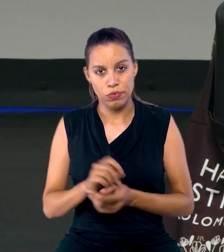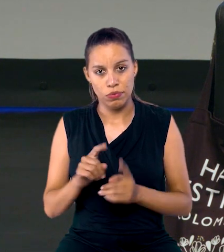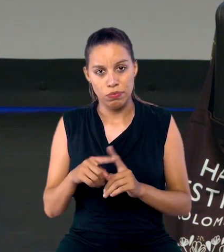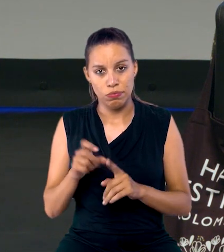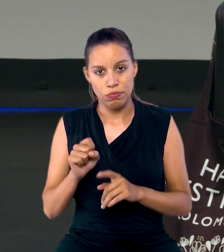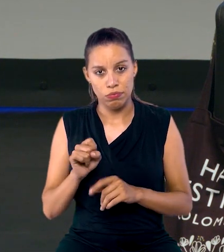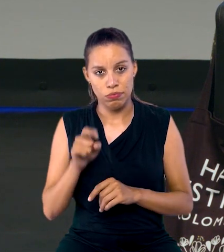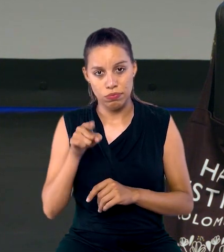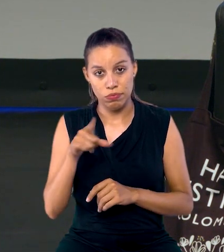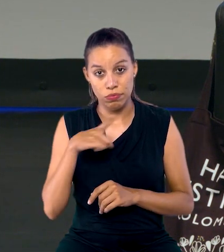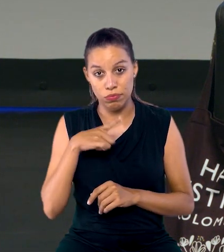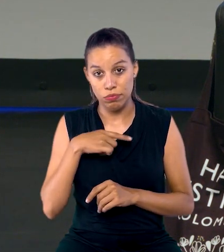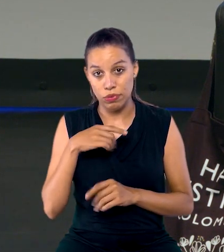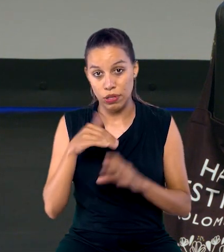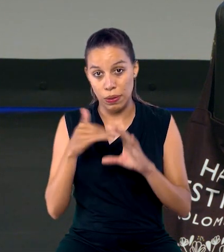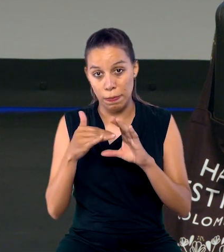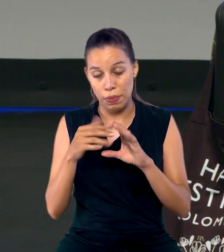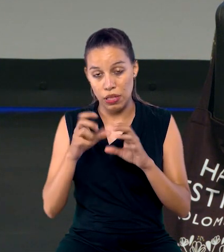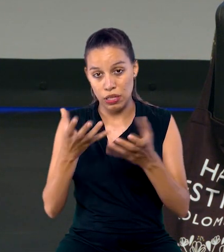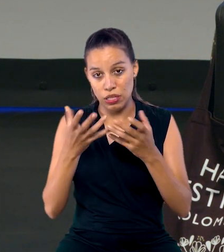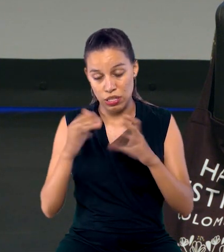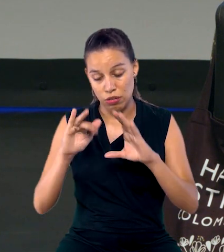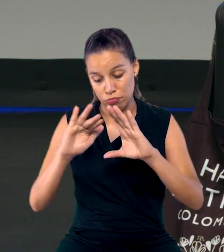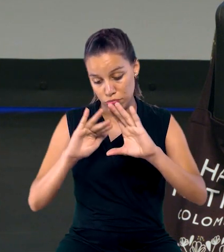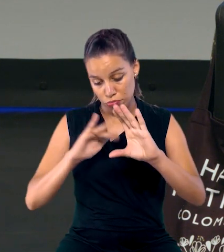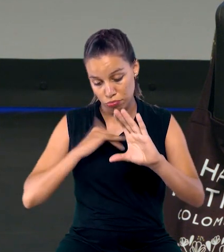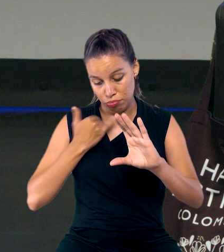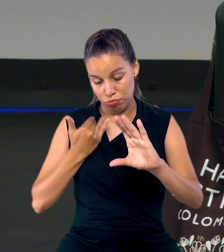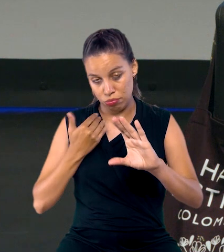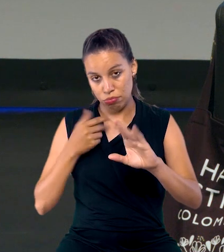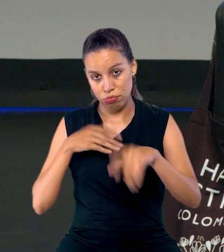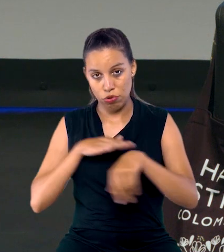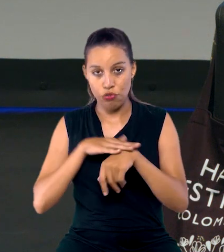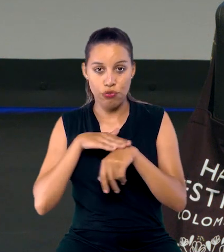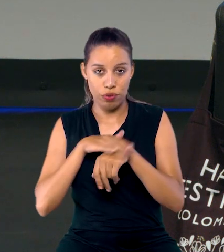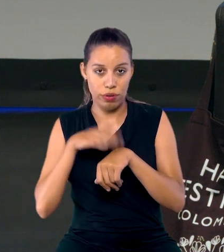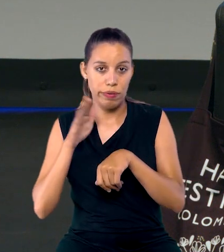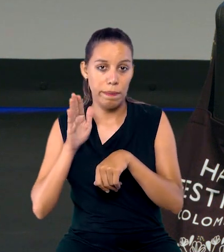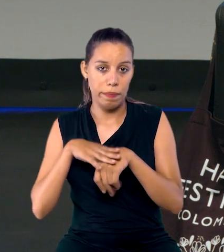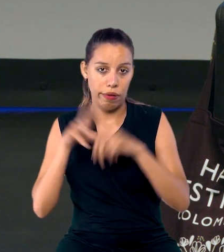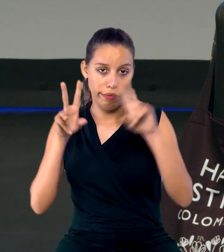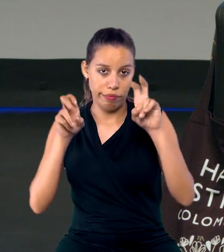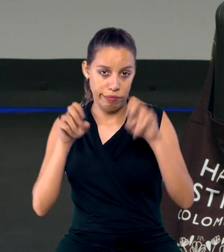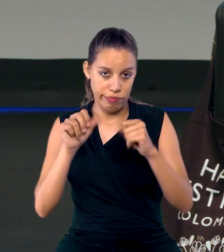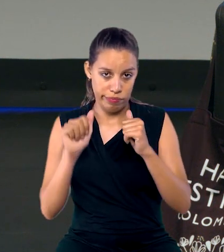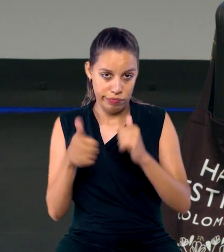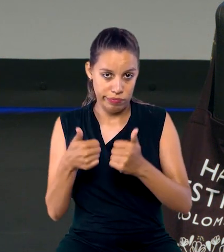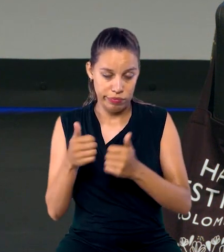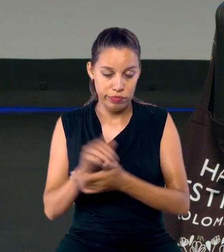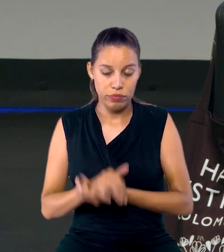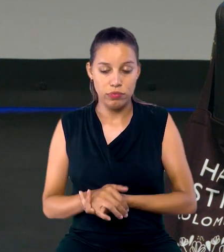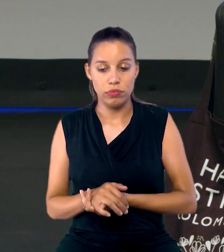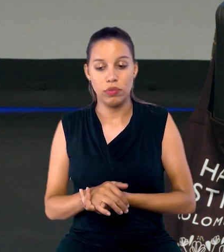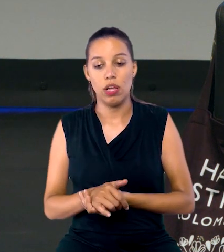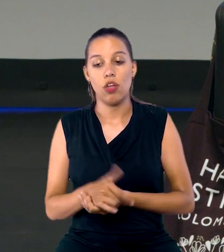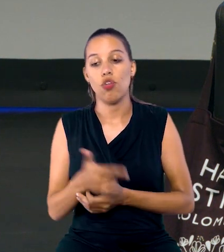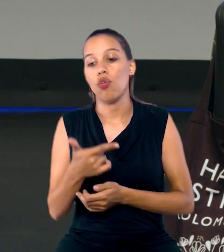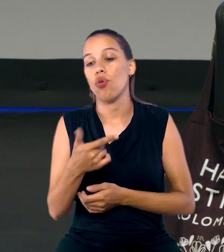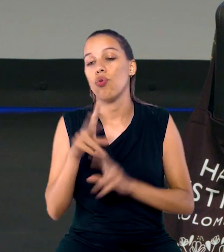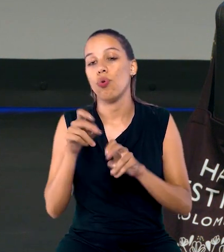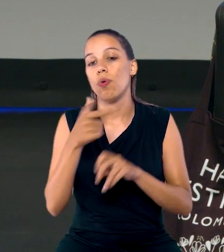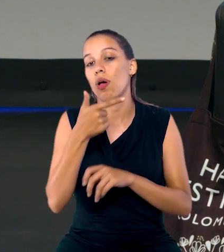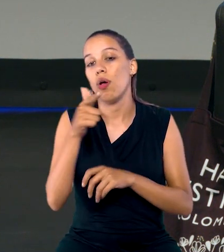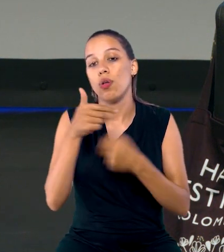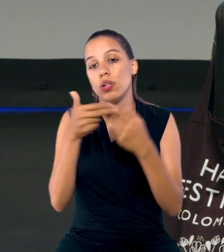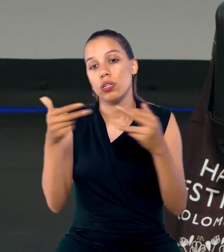se você tiver o seu e-mail, depois quiser me passar, a gente segue falando um pouquinho mais disso. Em relação às